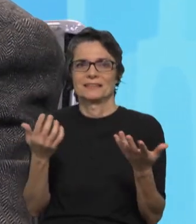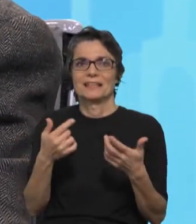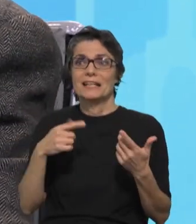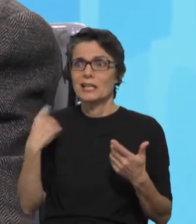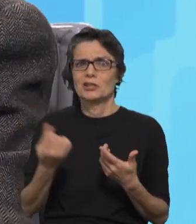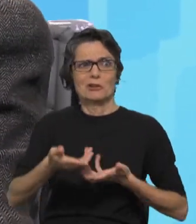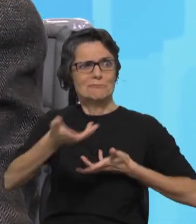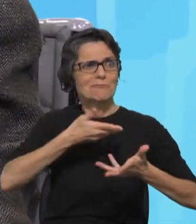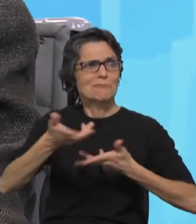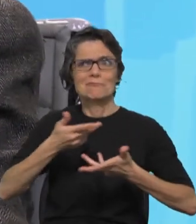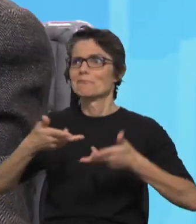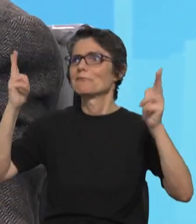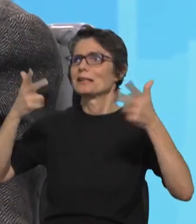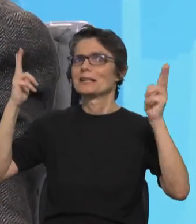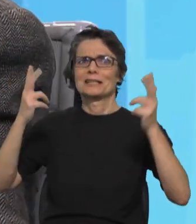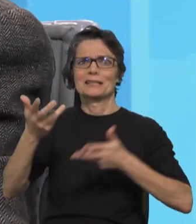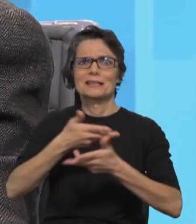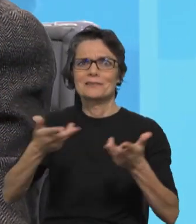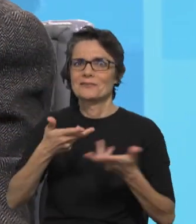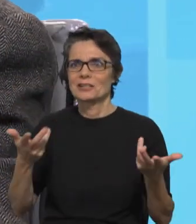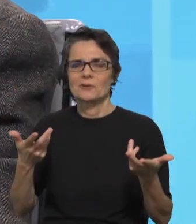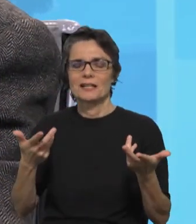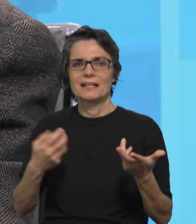a falar sem ter ninguém ali